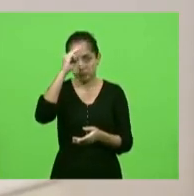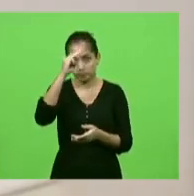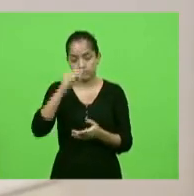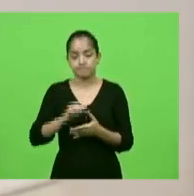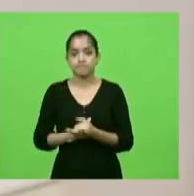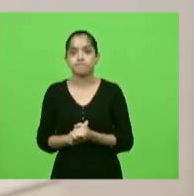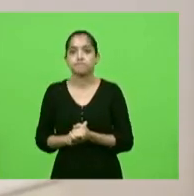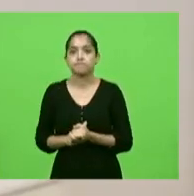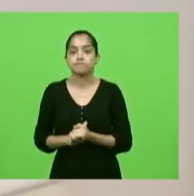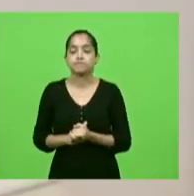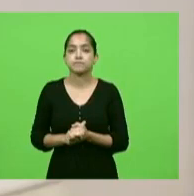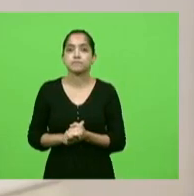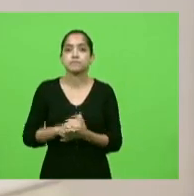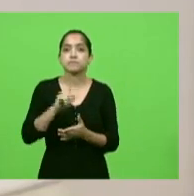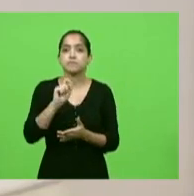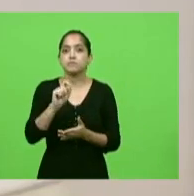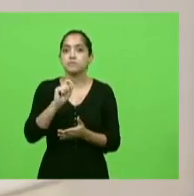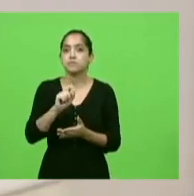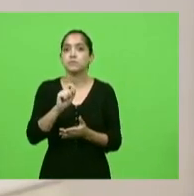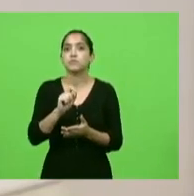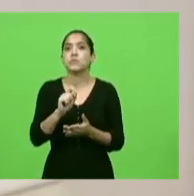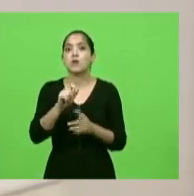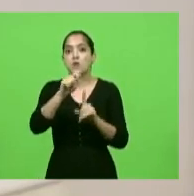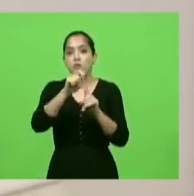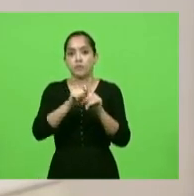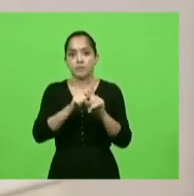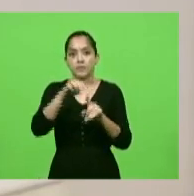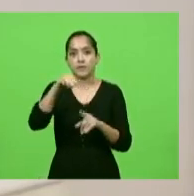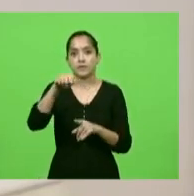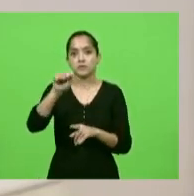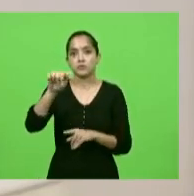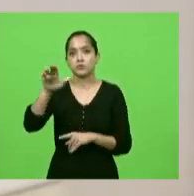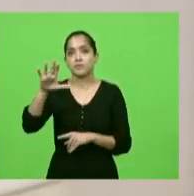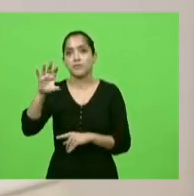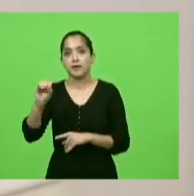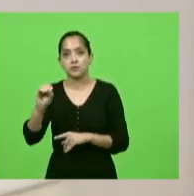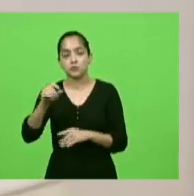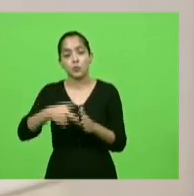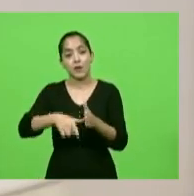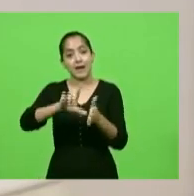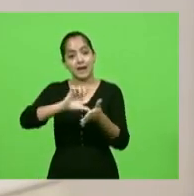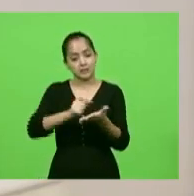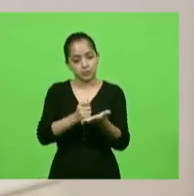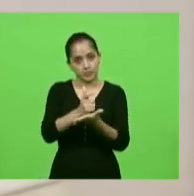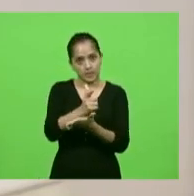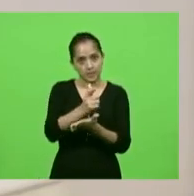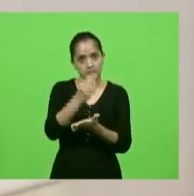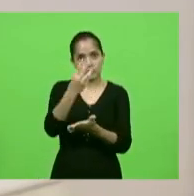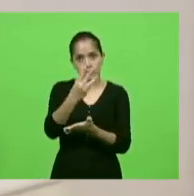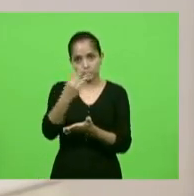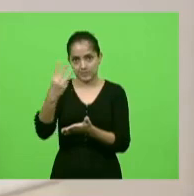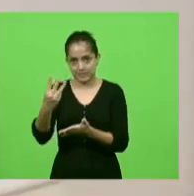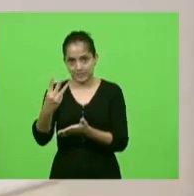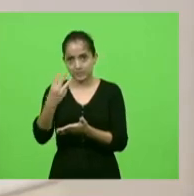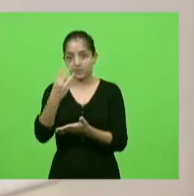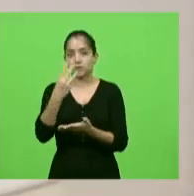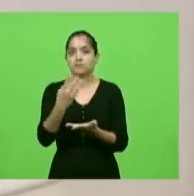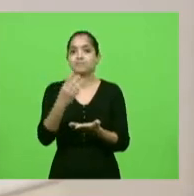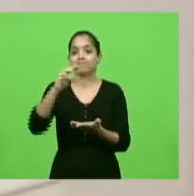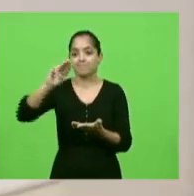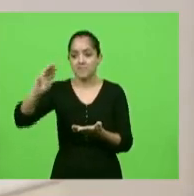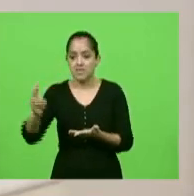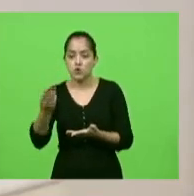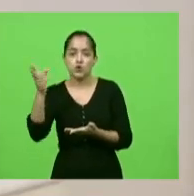Silva, o que se deu no final de março de 2020, ou seja, antes do pagamento dos 33 milhões de reais,